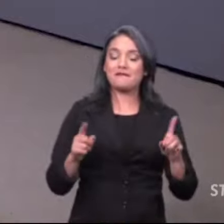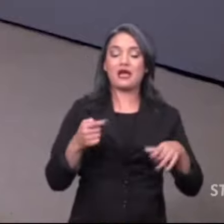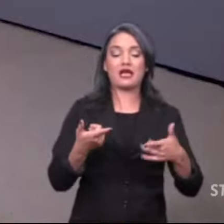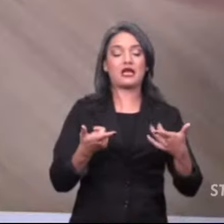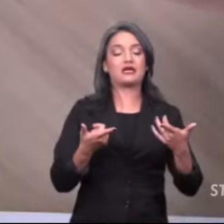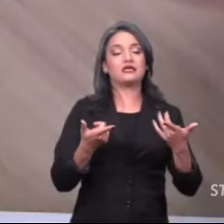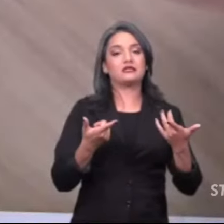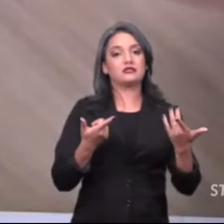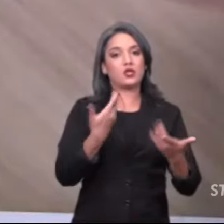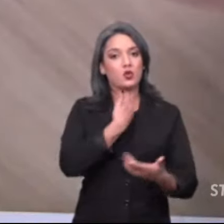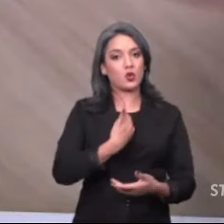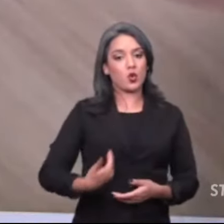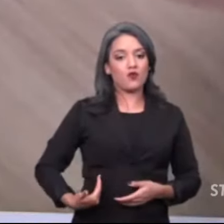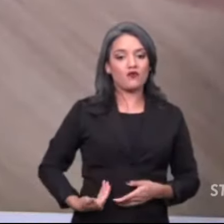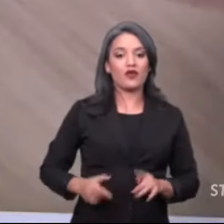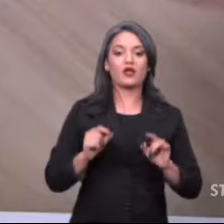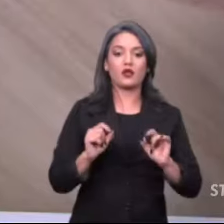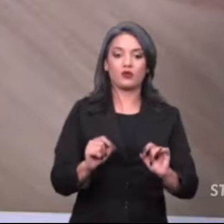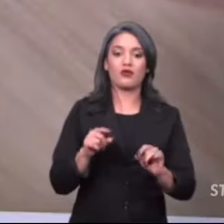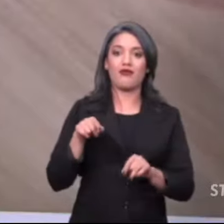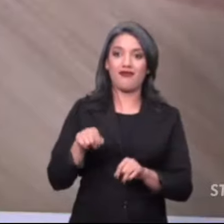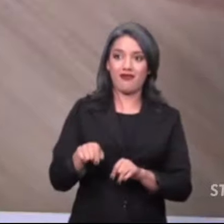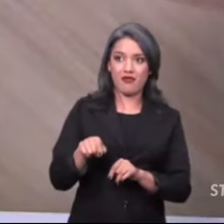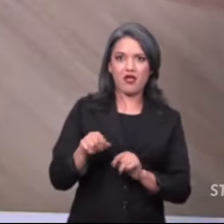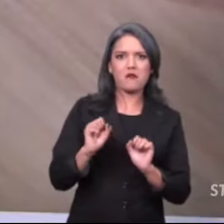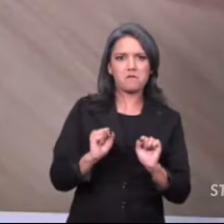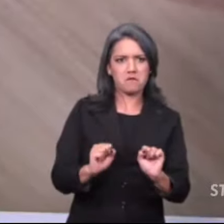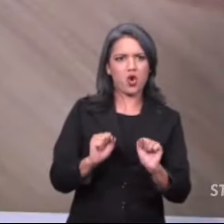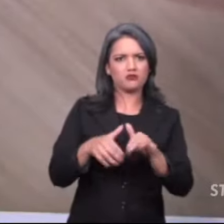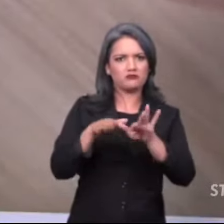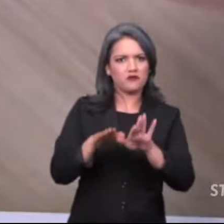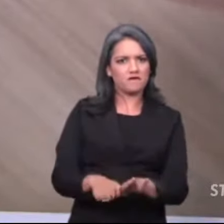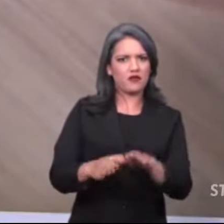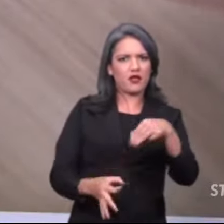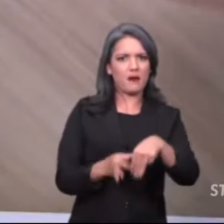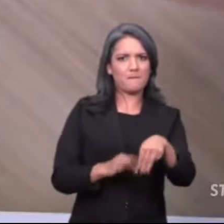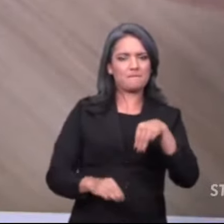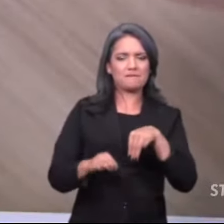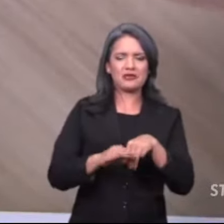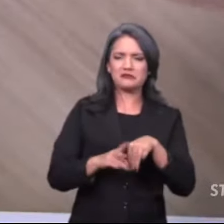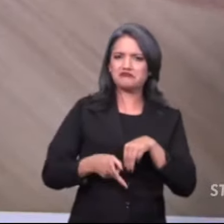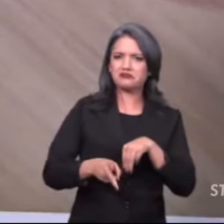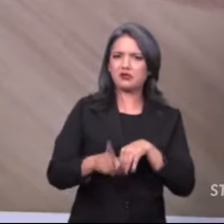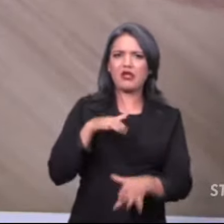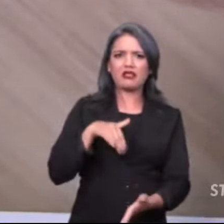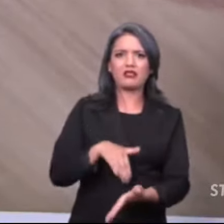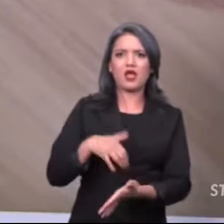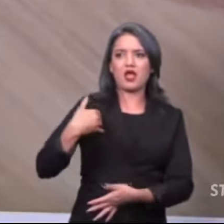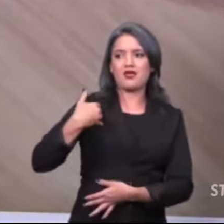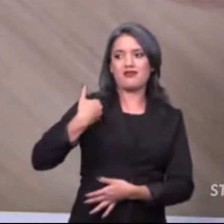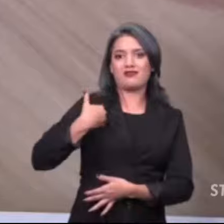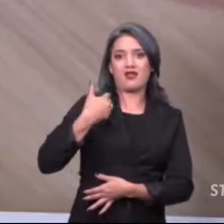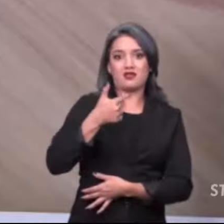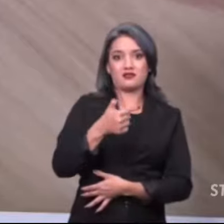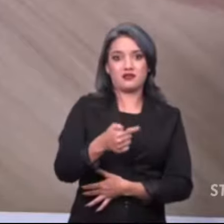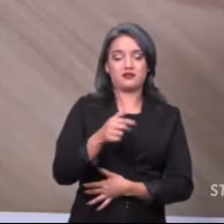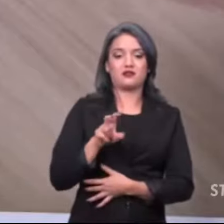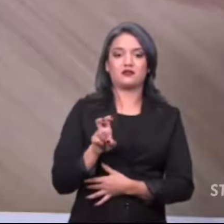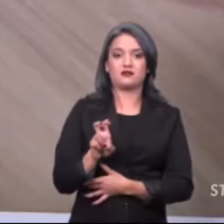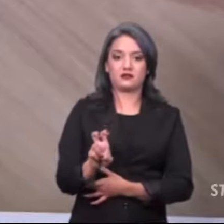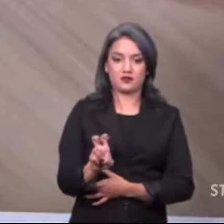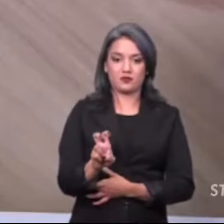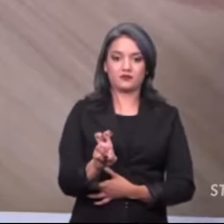público significa dizer que ele pode ficar como ministro do Supremo Tribunal Federal até os 70, até completar 75